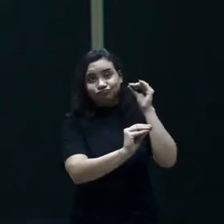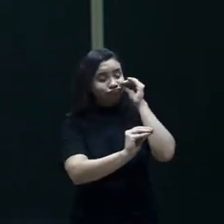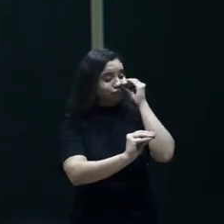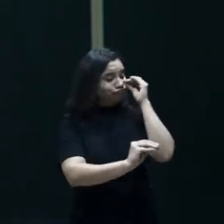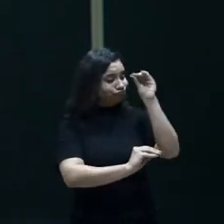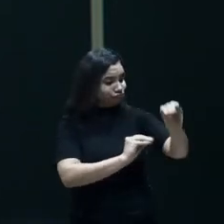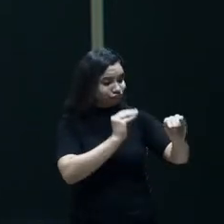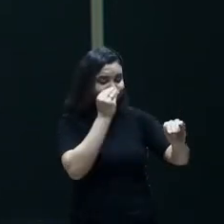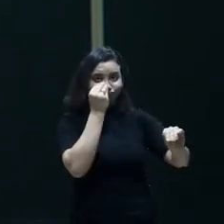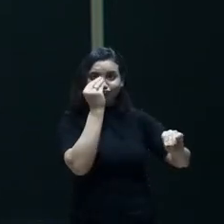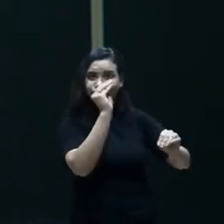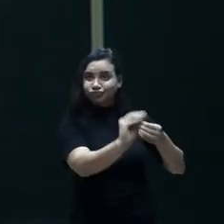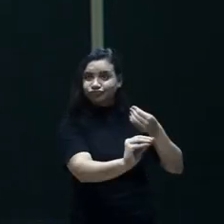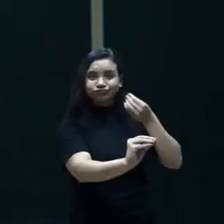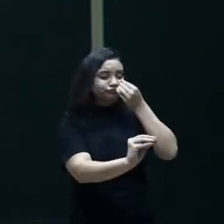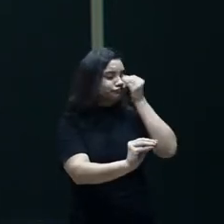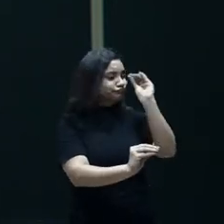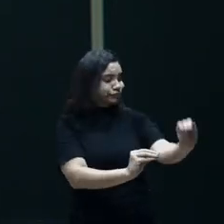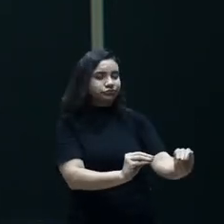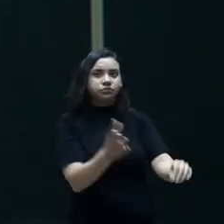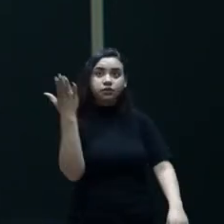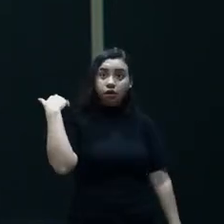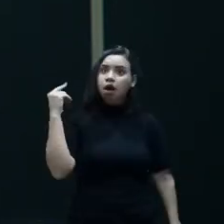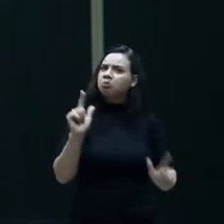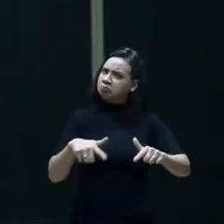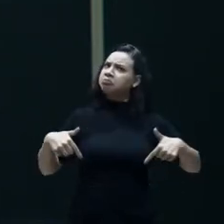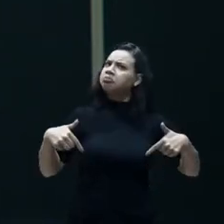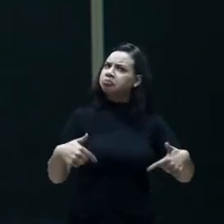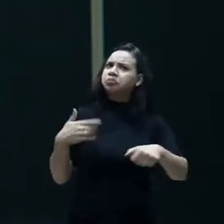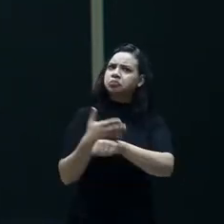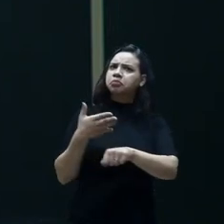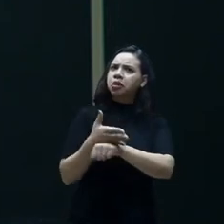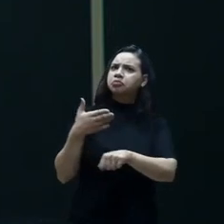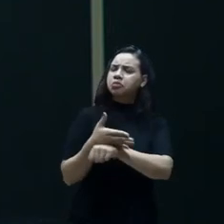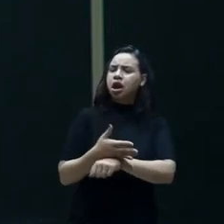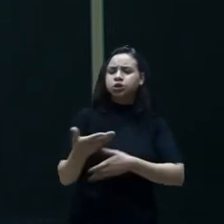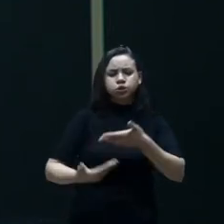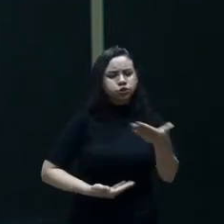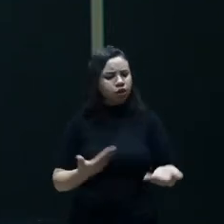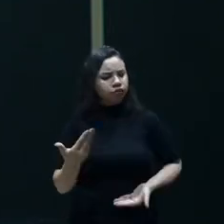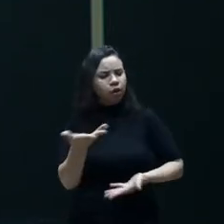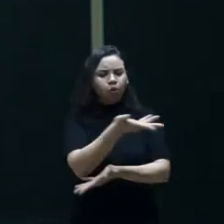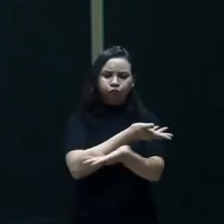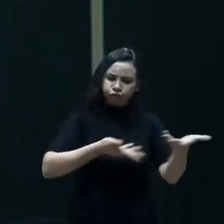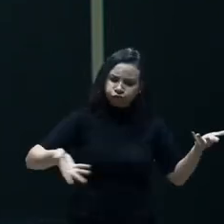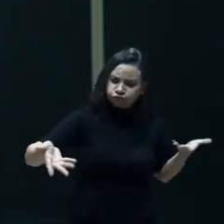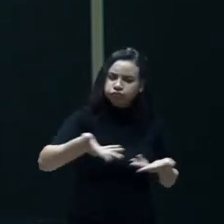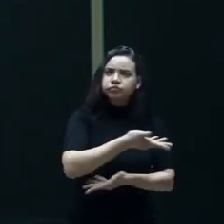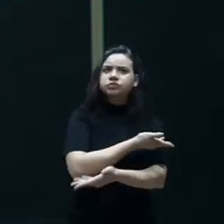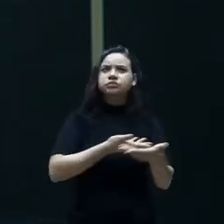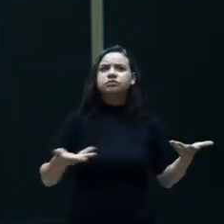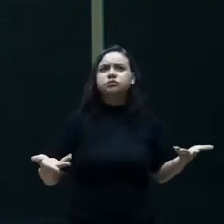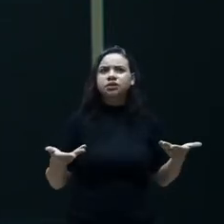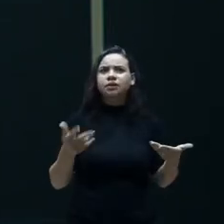Aquela coisa que era ativa no jovem, no José, de servir, de se envolver, ele